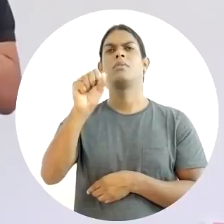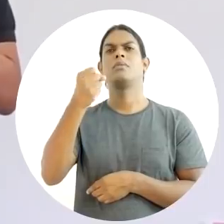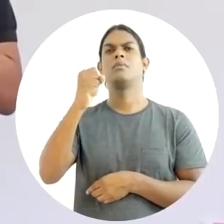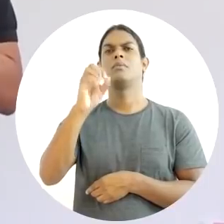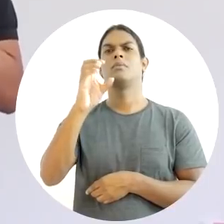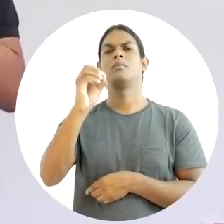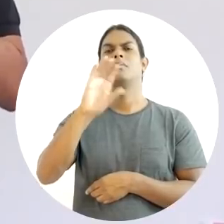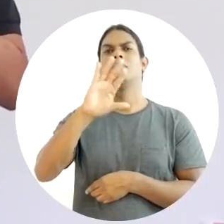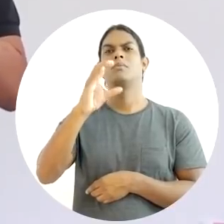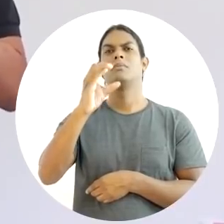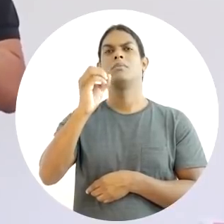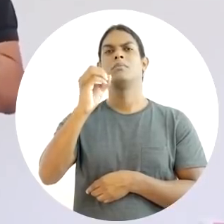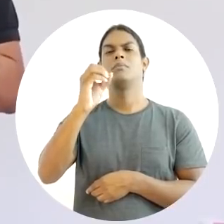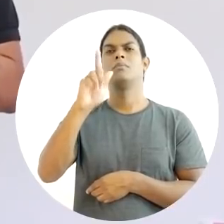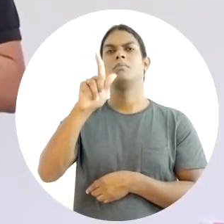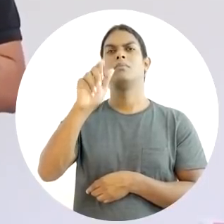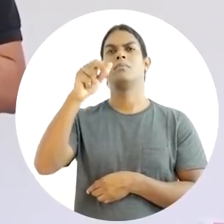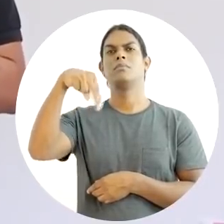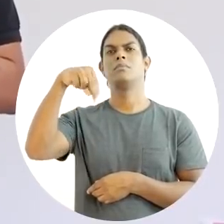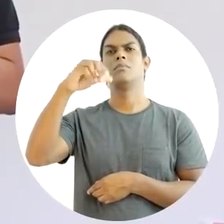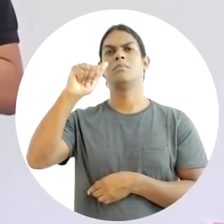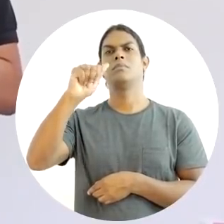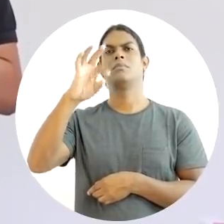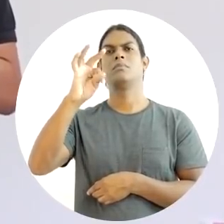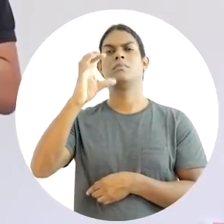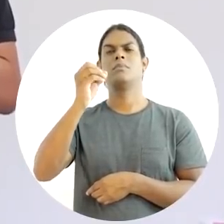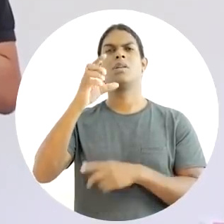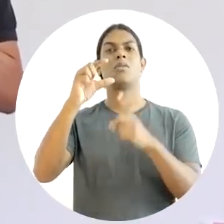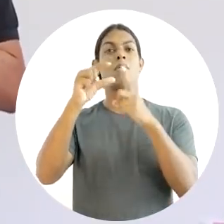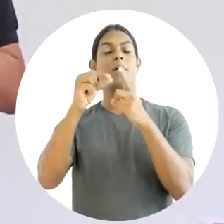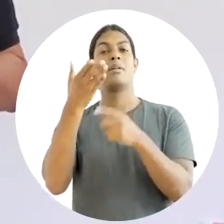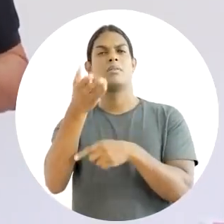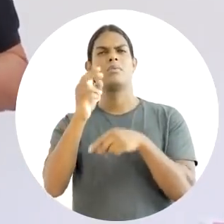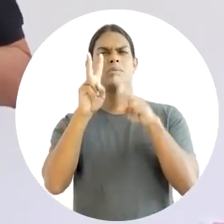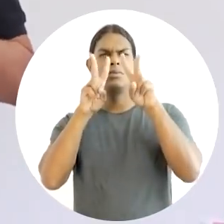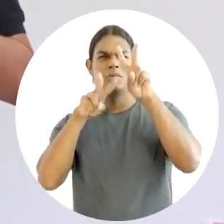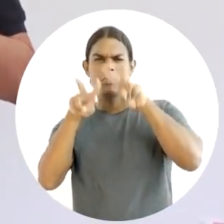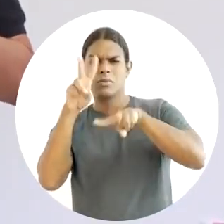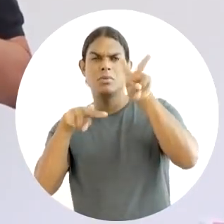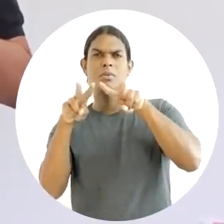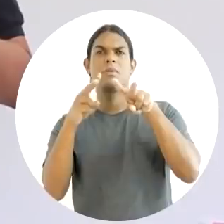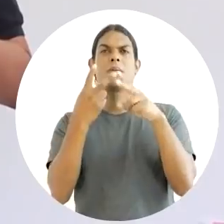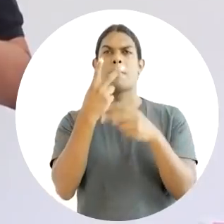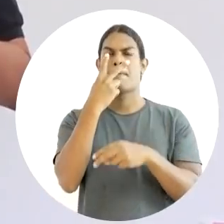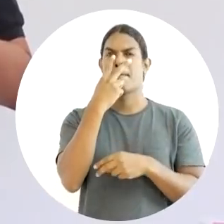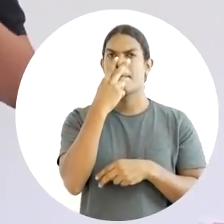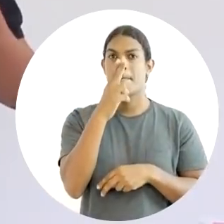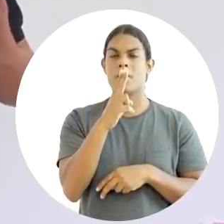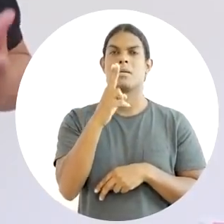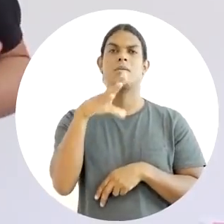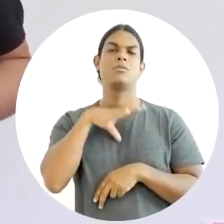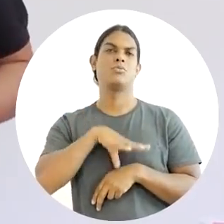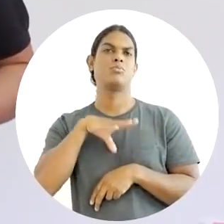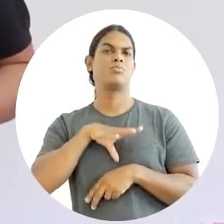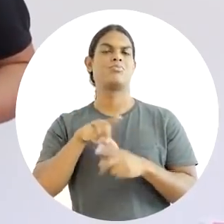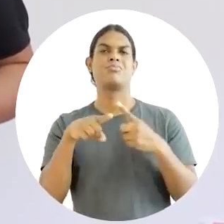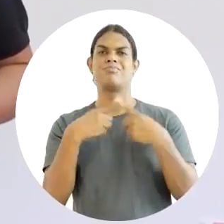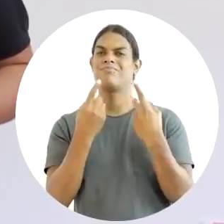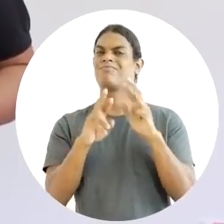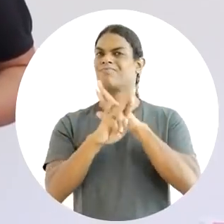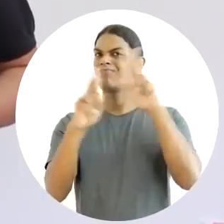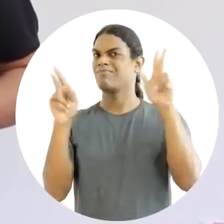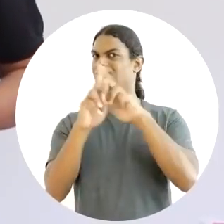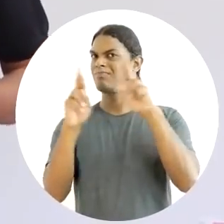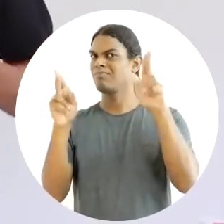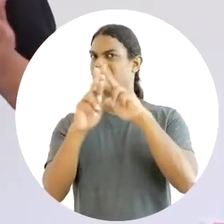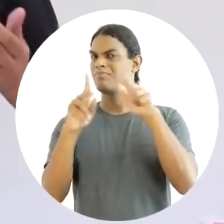você olha, ela parece muito com português, mas ela não tem, a gente pode dizer, nada a ver com o